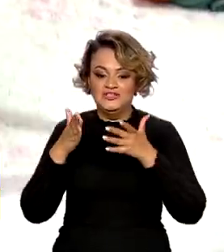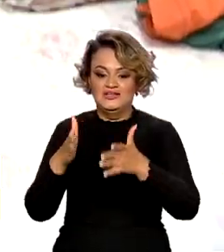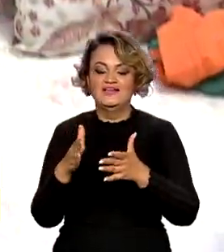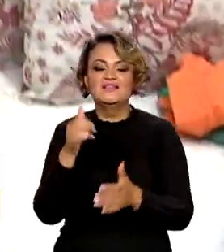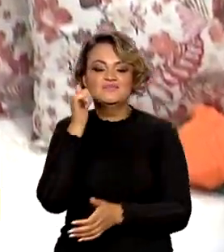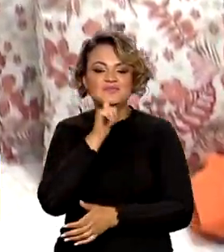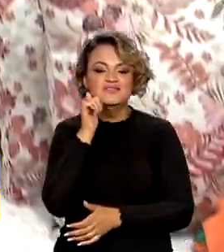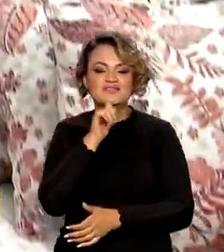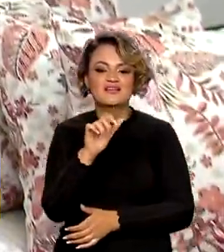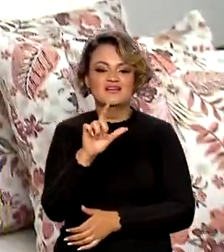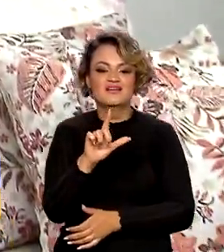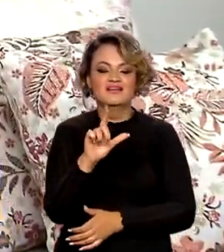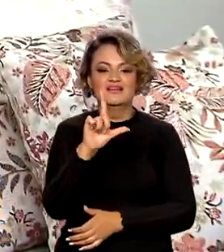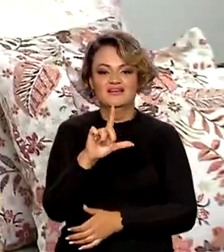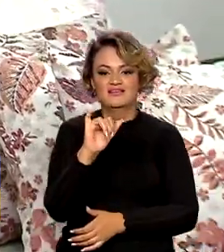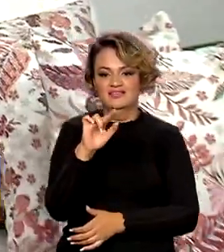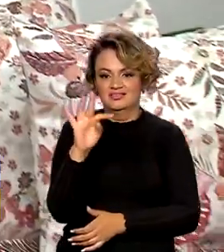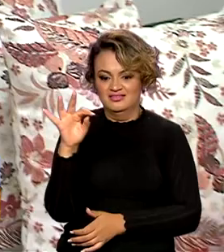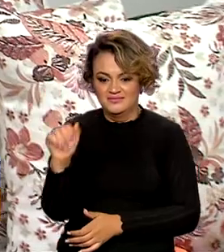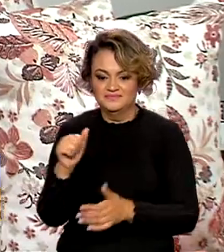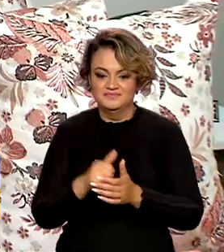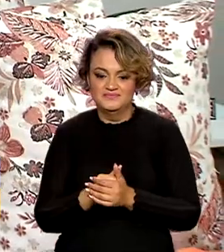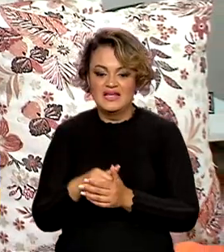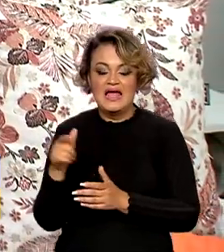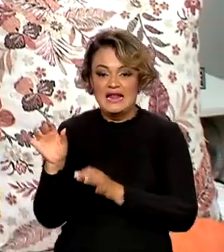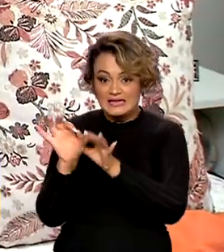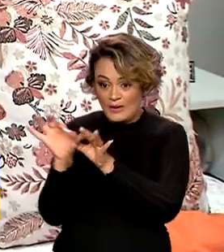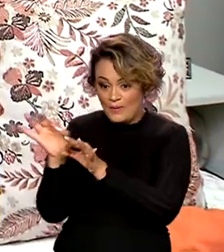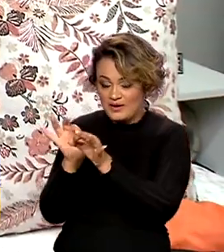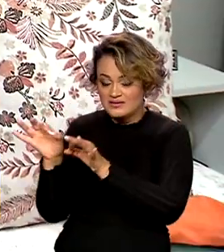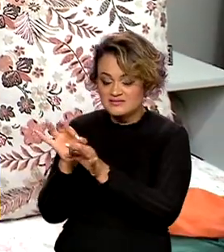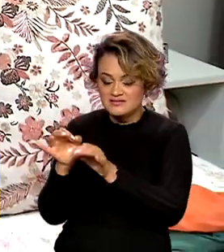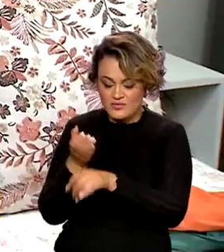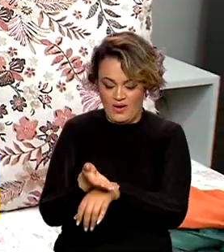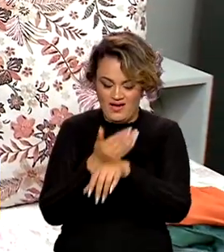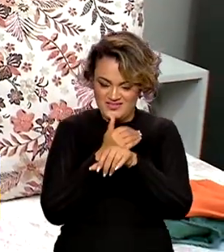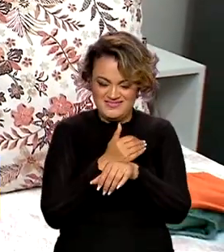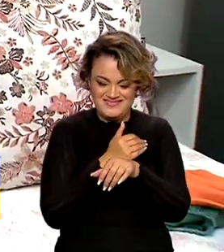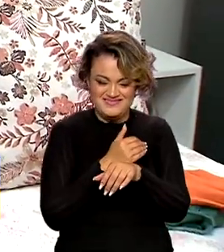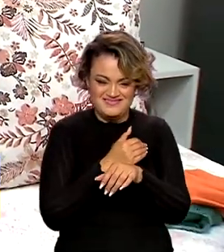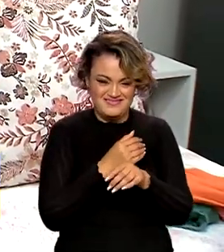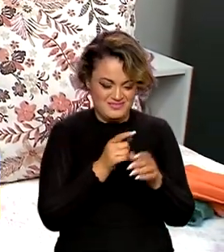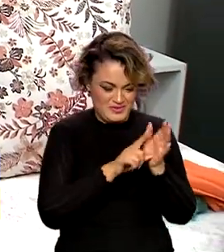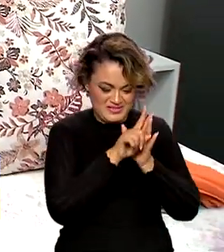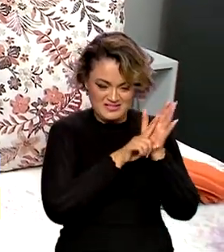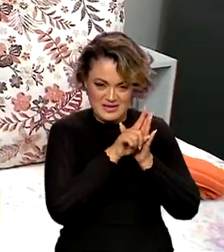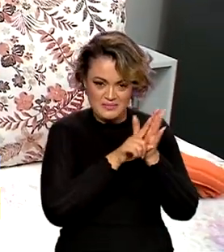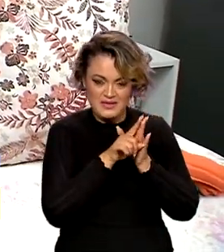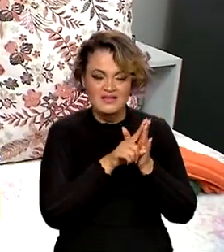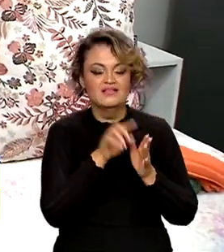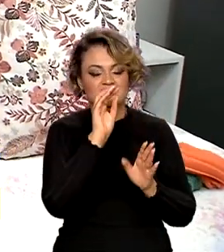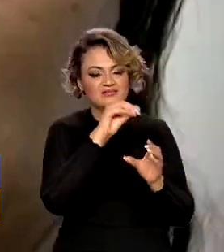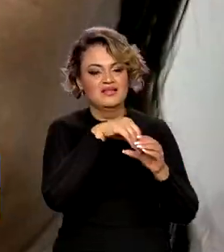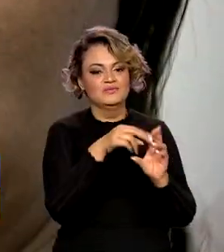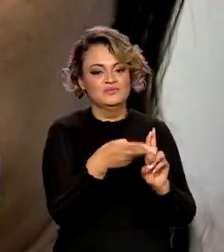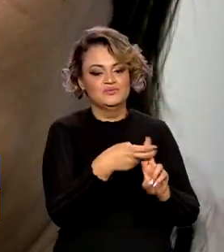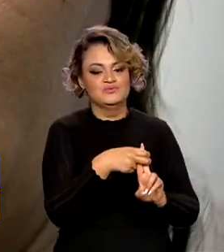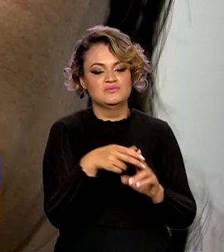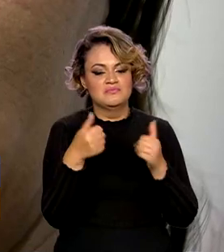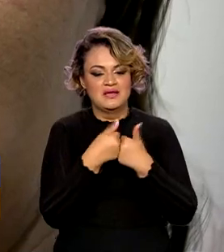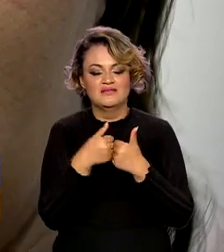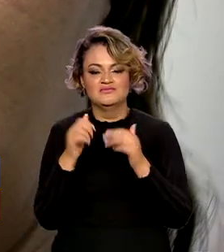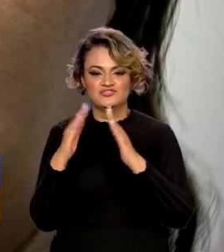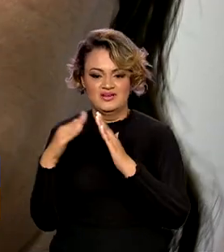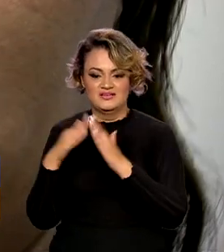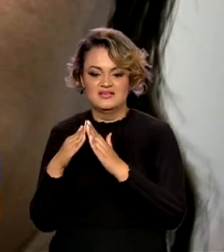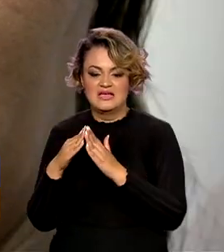chegada da pequena Lita o pré-natal ela está fazendo em uma unidade básica pelo SUS perto de casa os